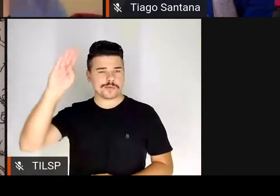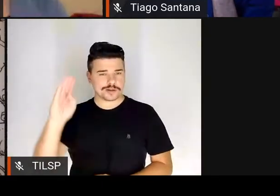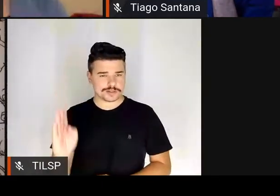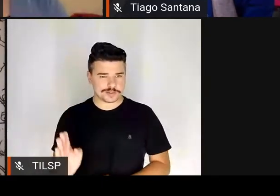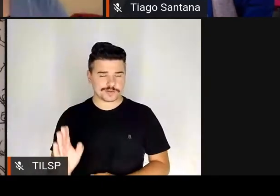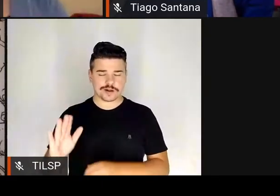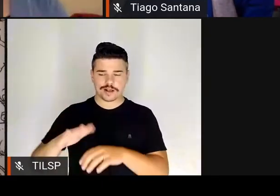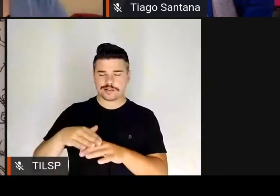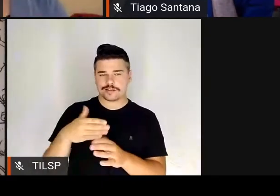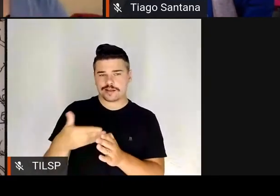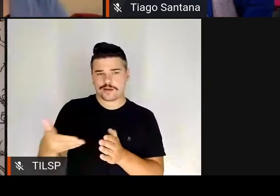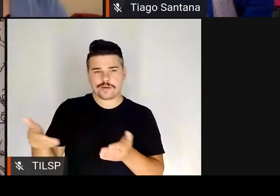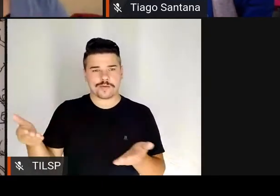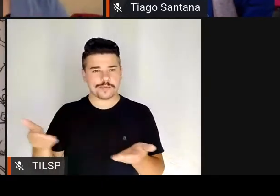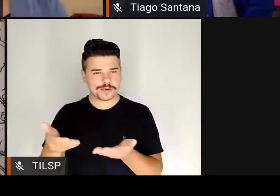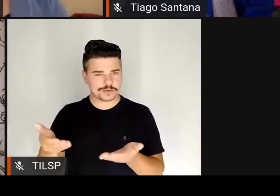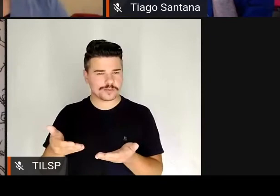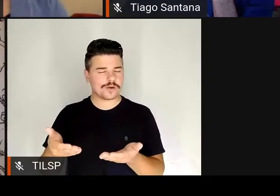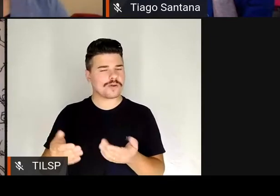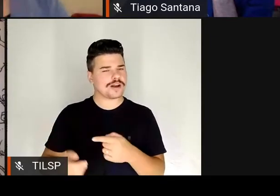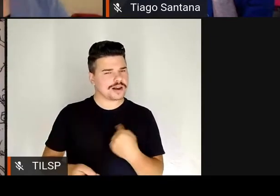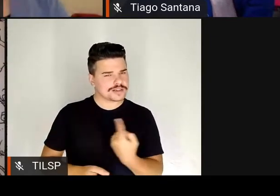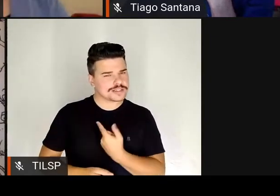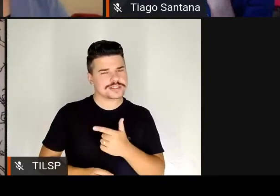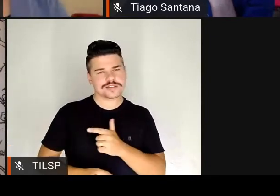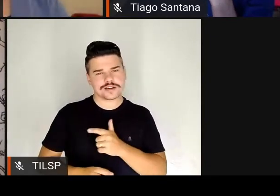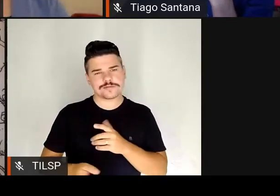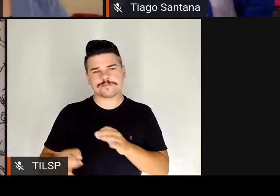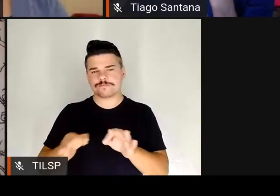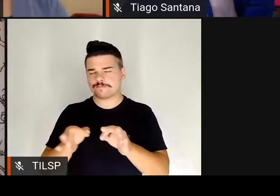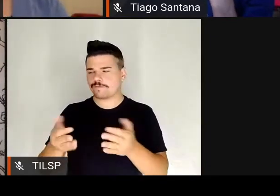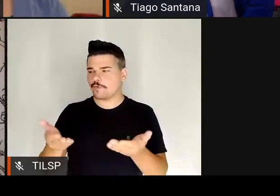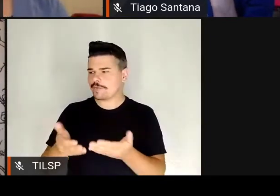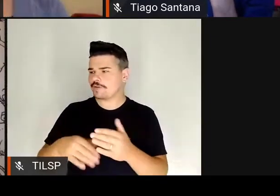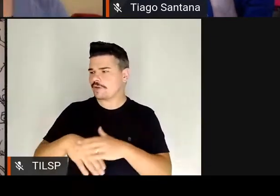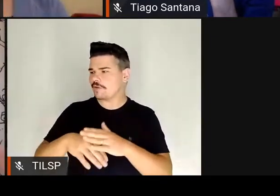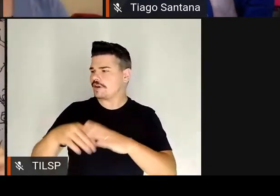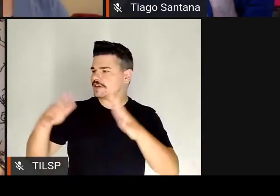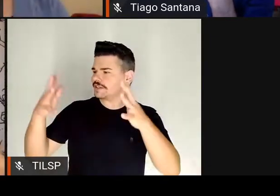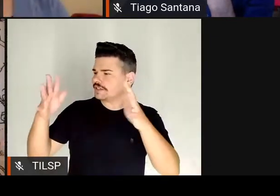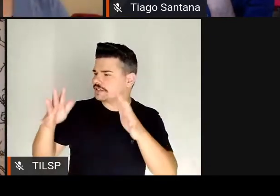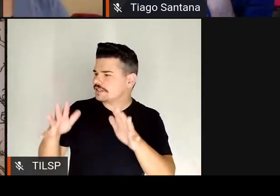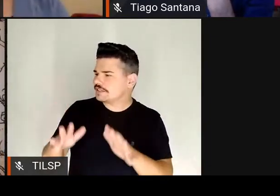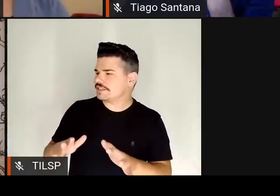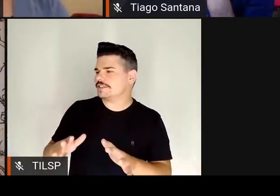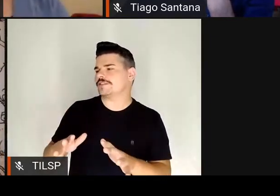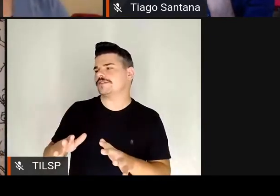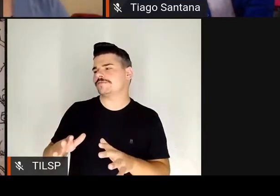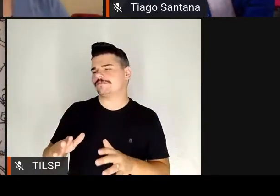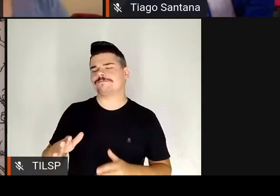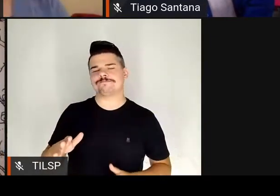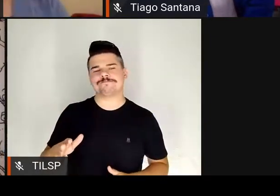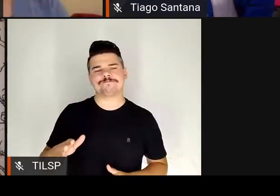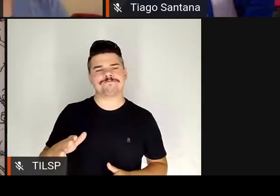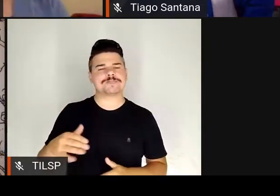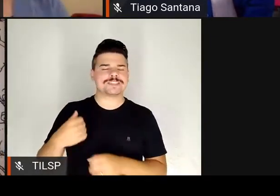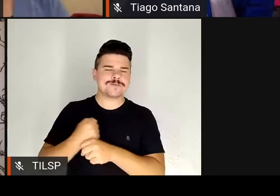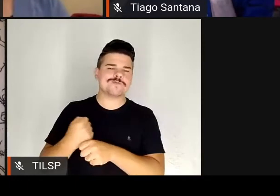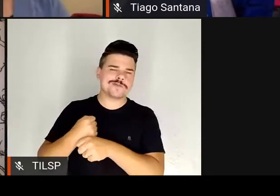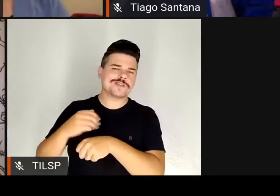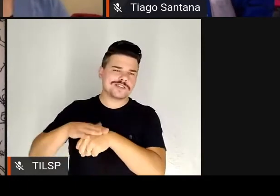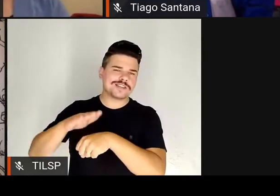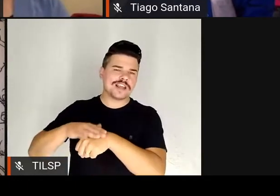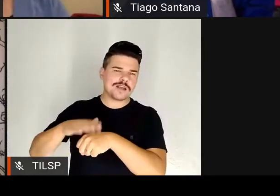atual, né, a gente atualmente está num momento de uma crise, assim, que está durando muito tempo, né, na imprensa, uma